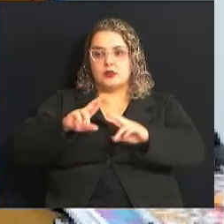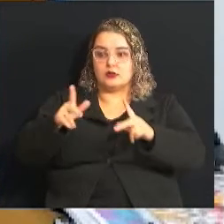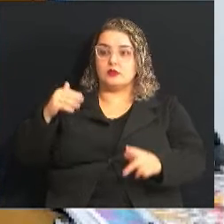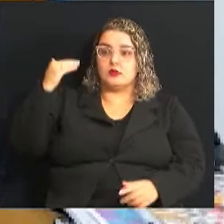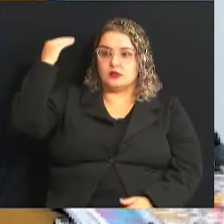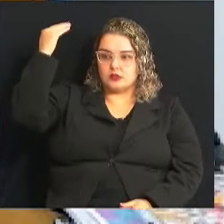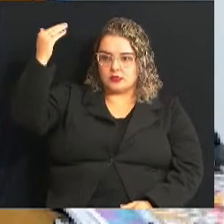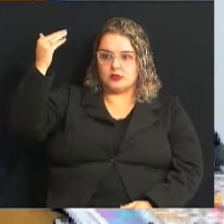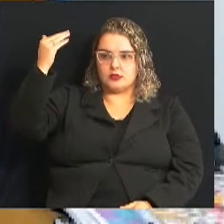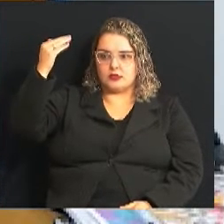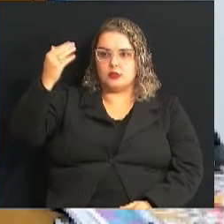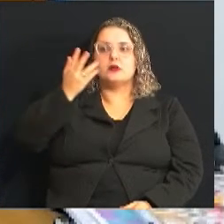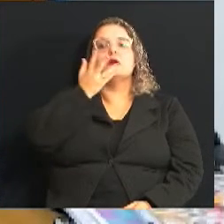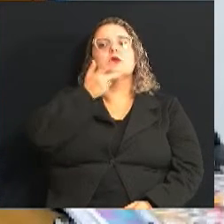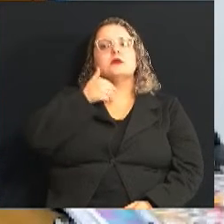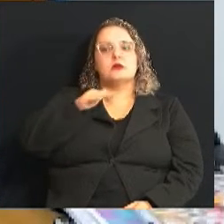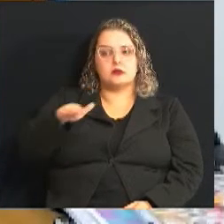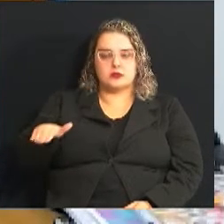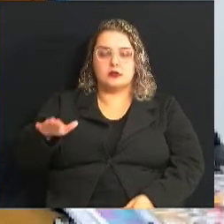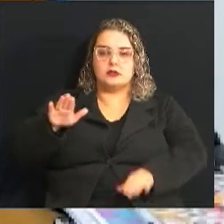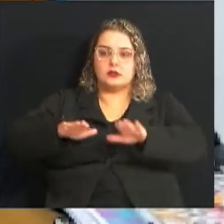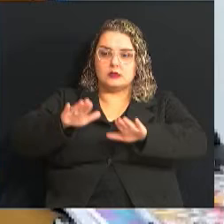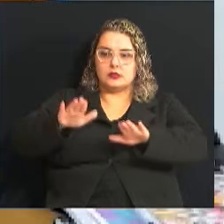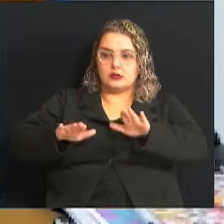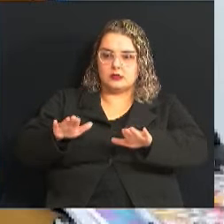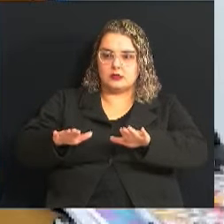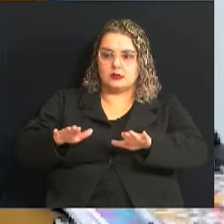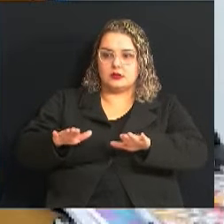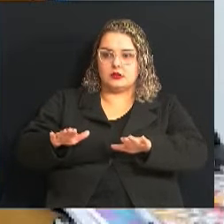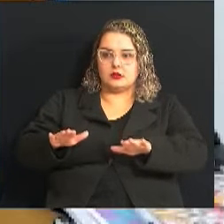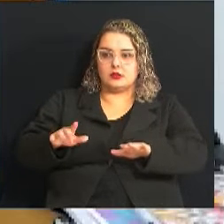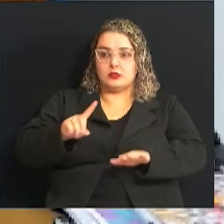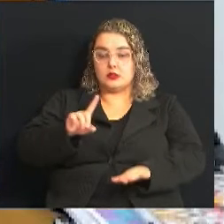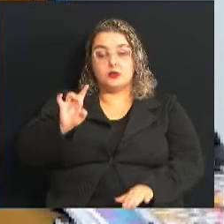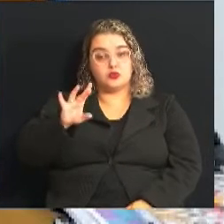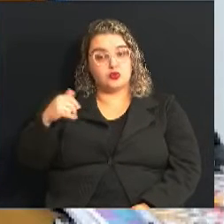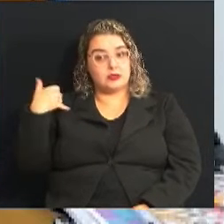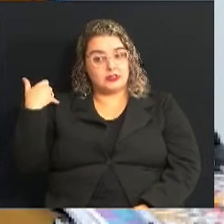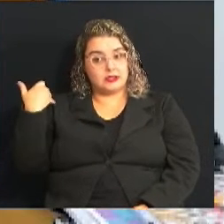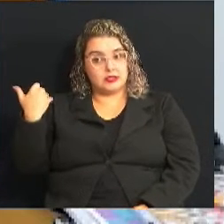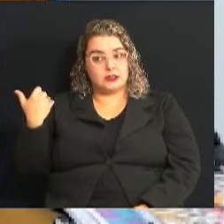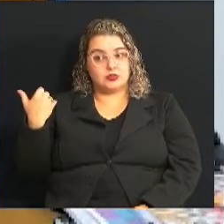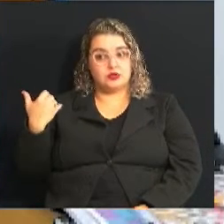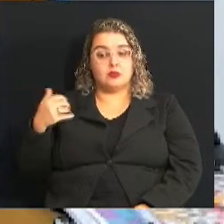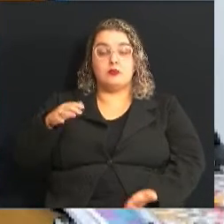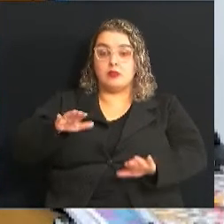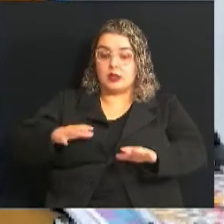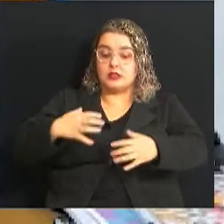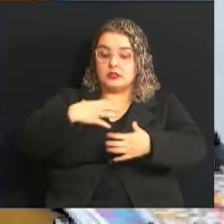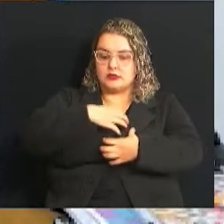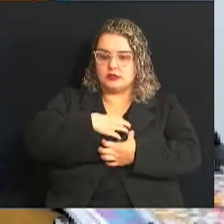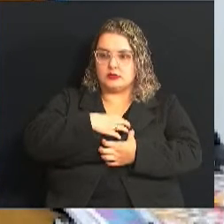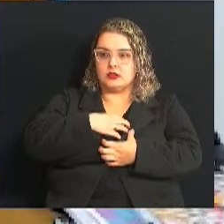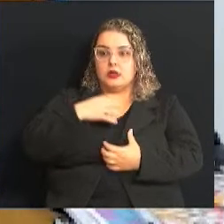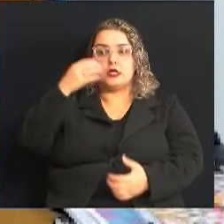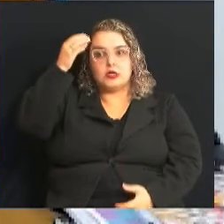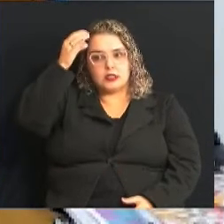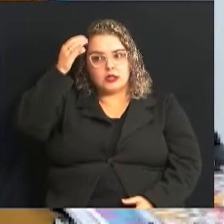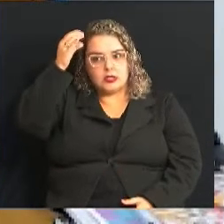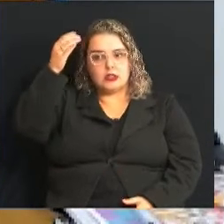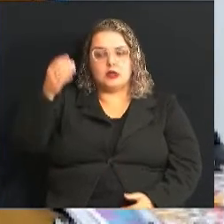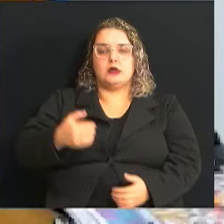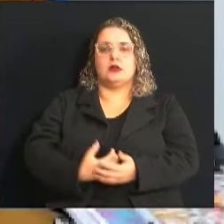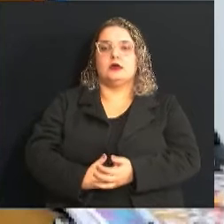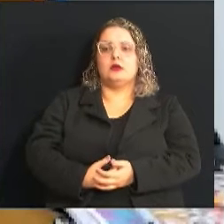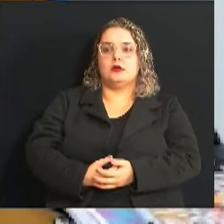a criança, dependendo da idade, não apenas da idade, mas emocionalmente, cognitivamente, ela